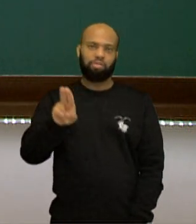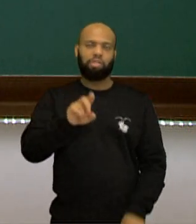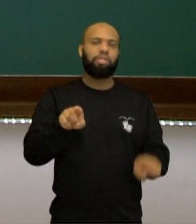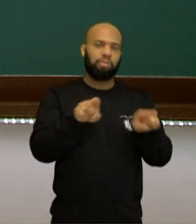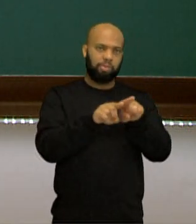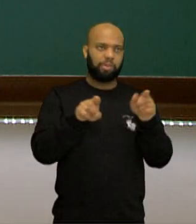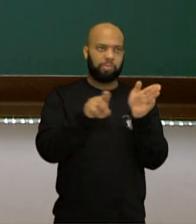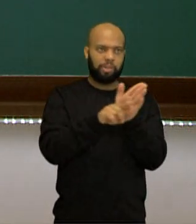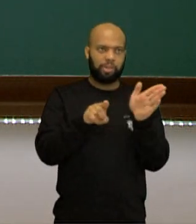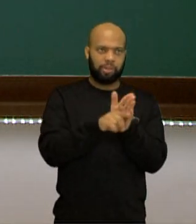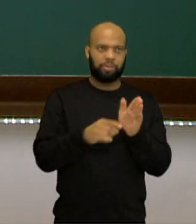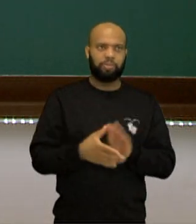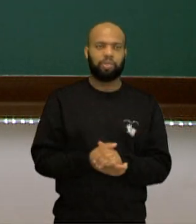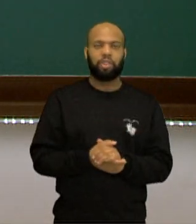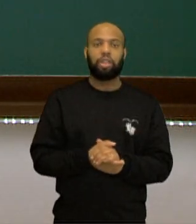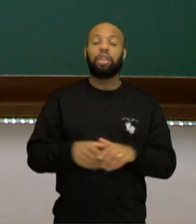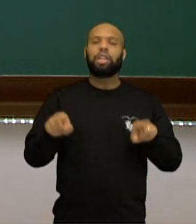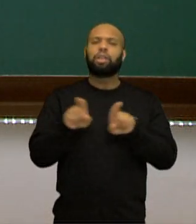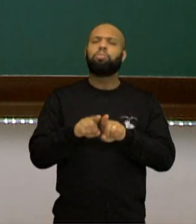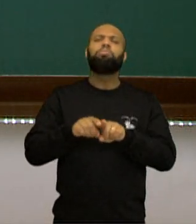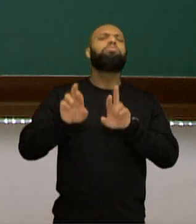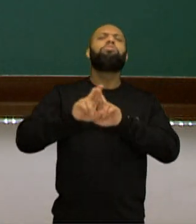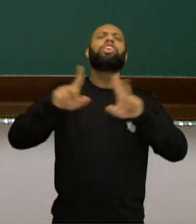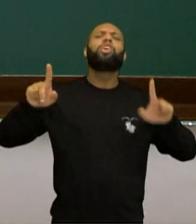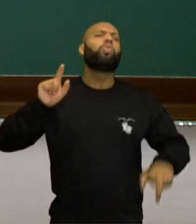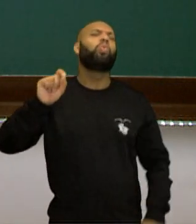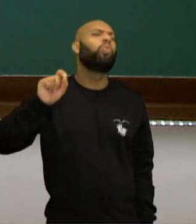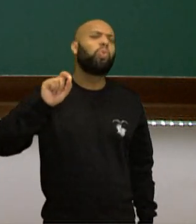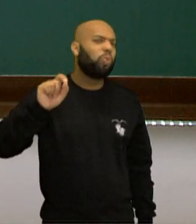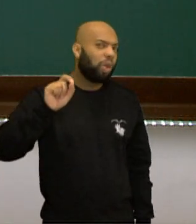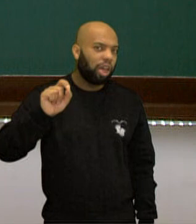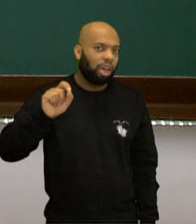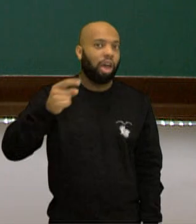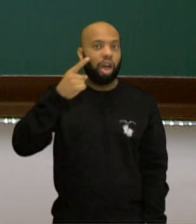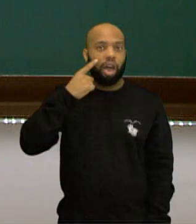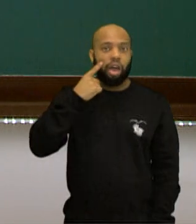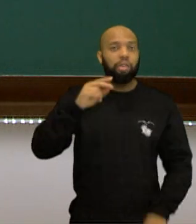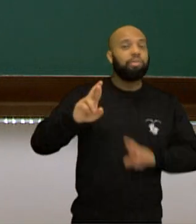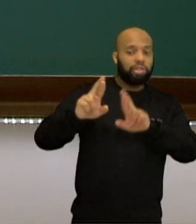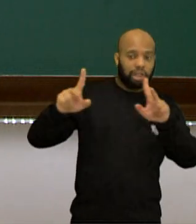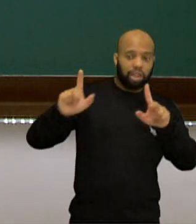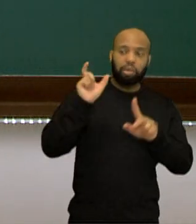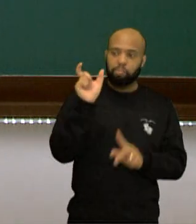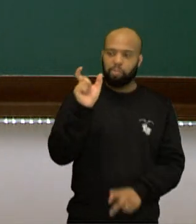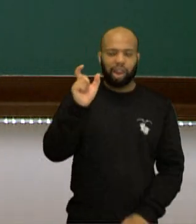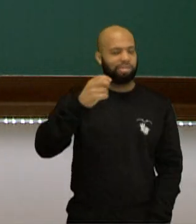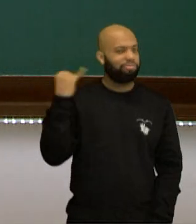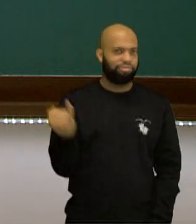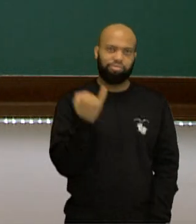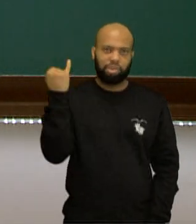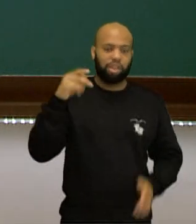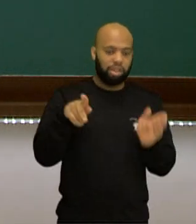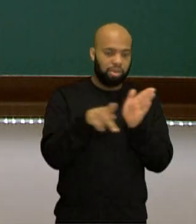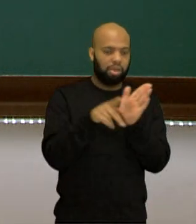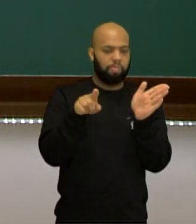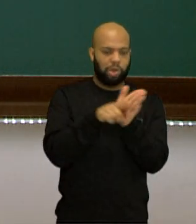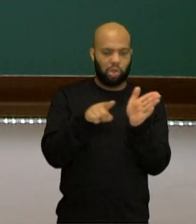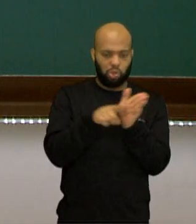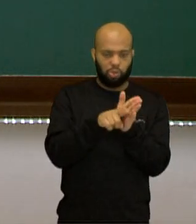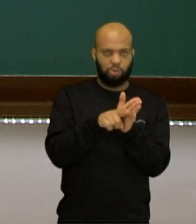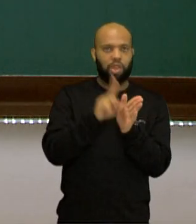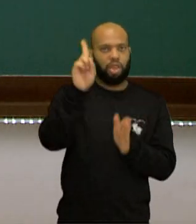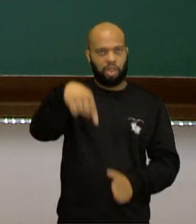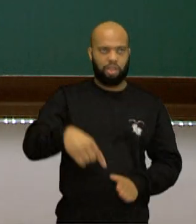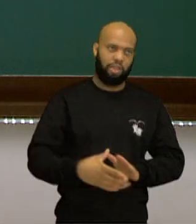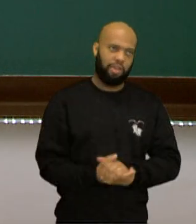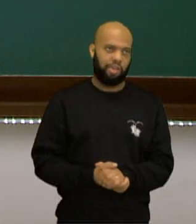para resolver aquele problema. Qual é a diferença? A diferença é a palavra-chave aí da subtração. Né? Falou em diferença, sei que vai ter conta de